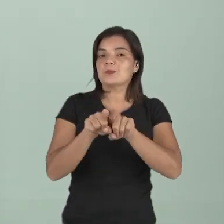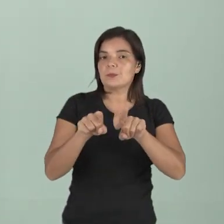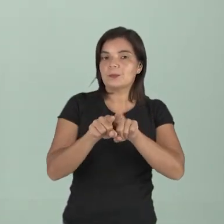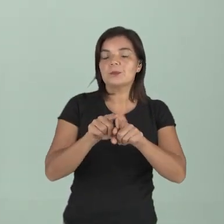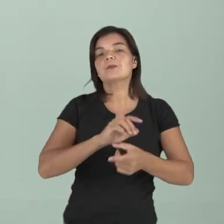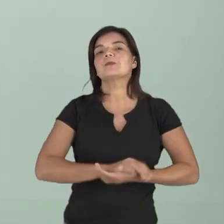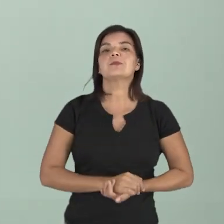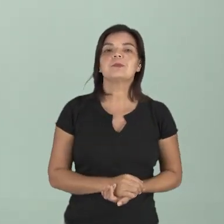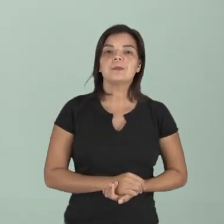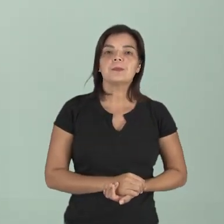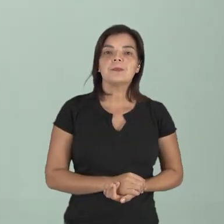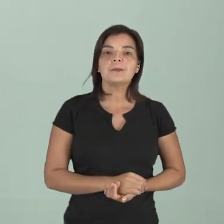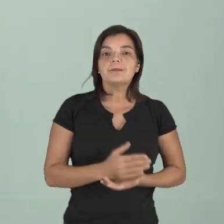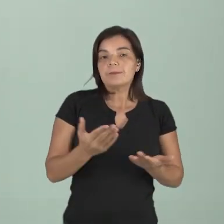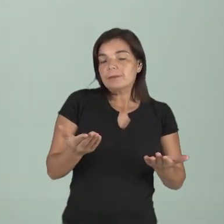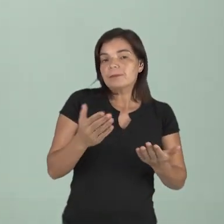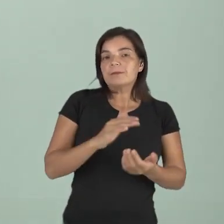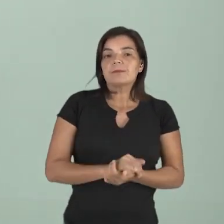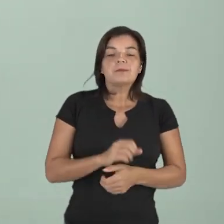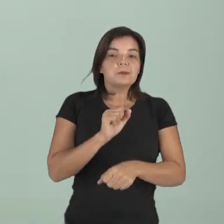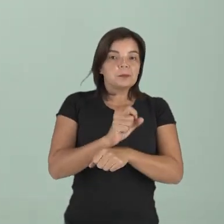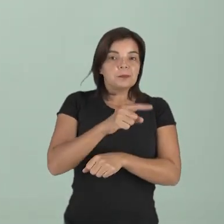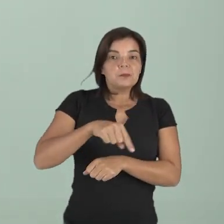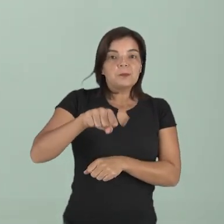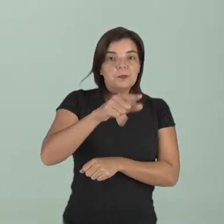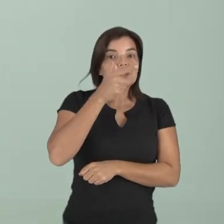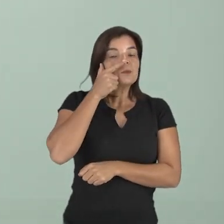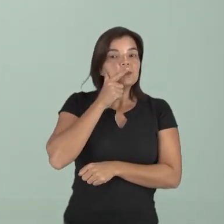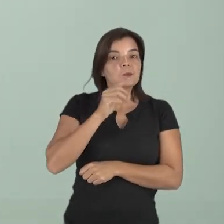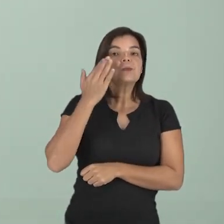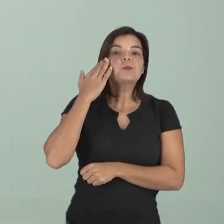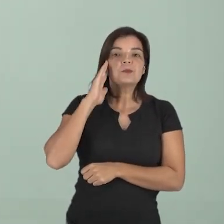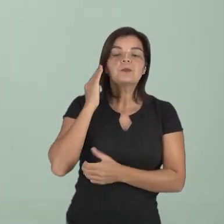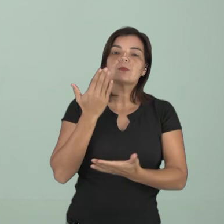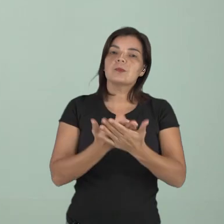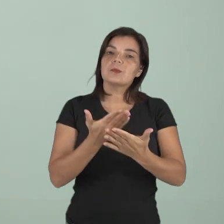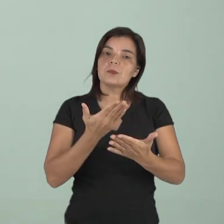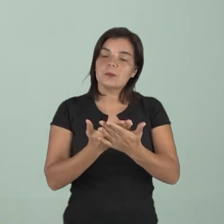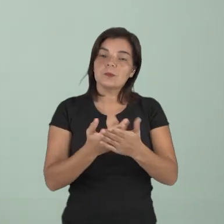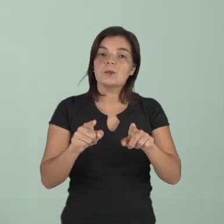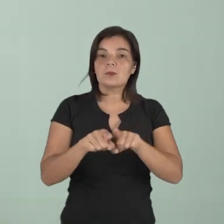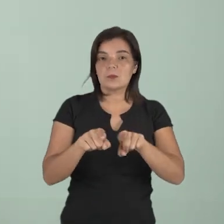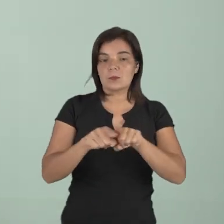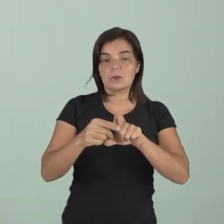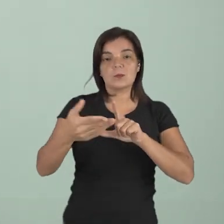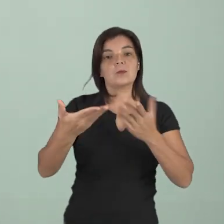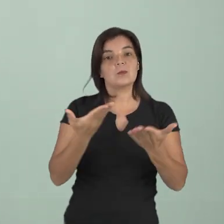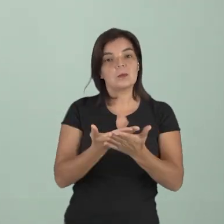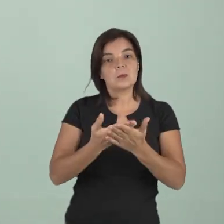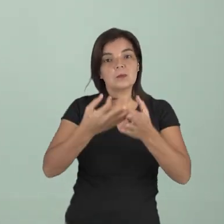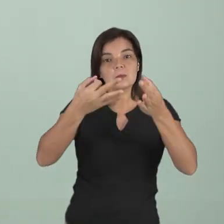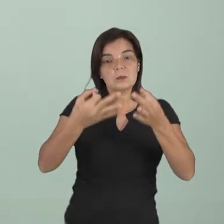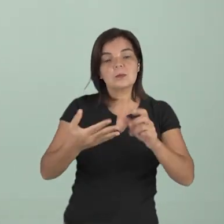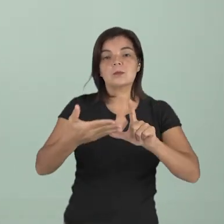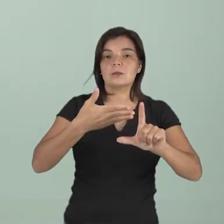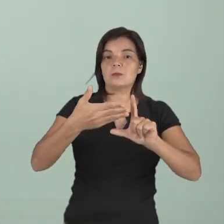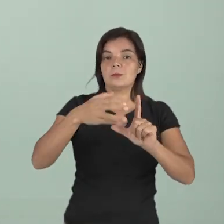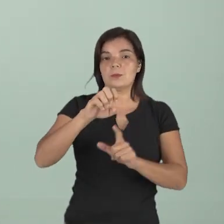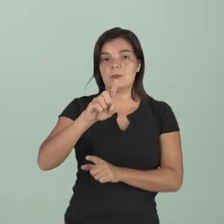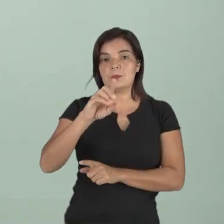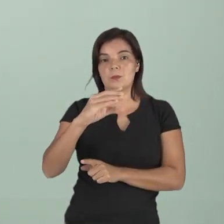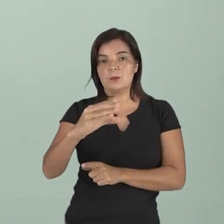entre outras tribos, certo? Então é isso, eu espero que vocês tenham conseguido compreender a nossa aula. Para ter acesso a essa aula na íntegra,